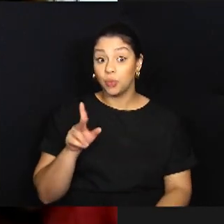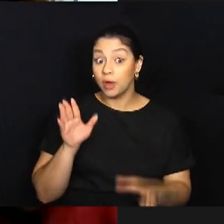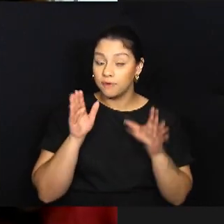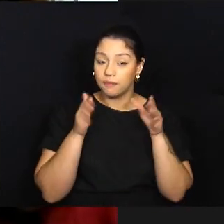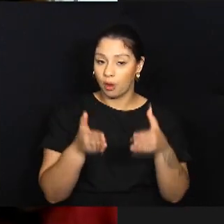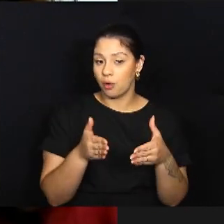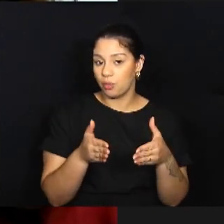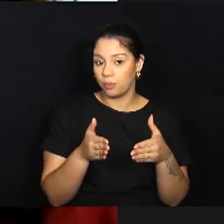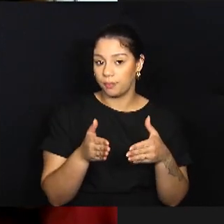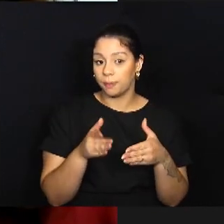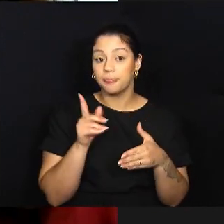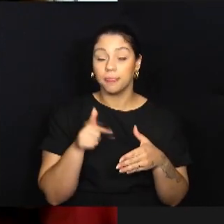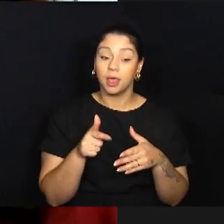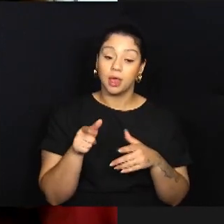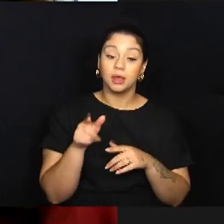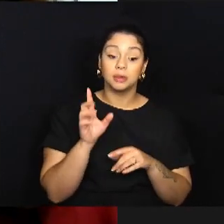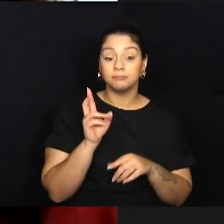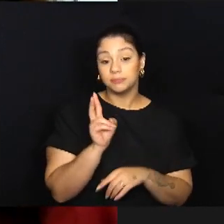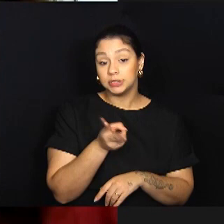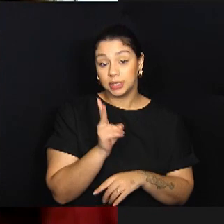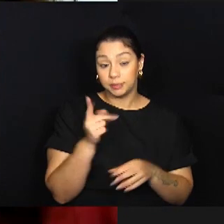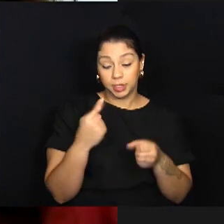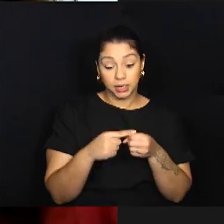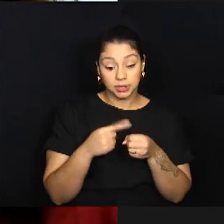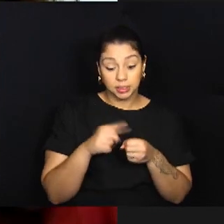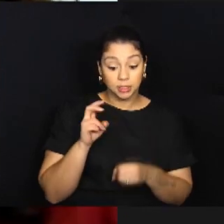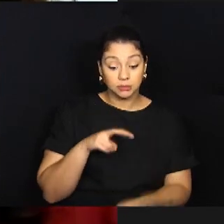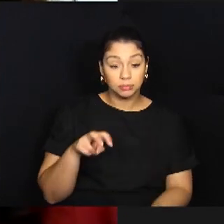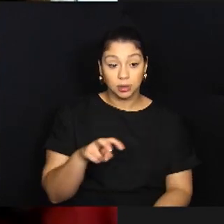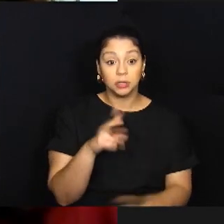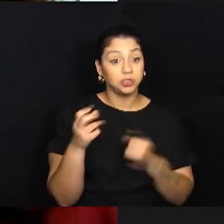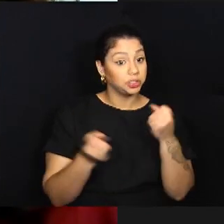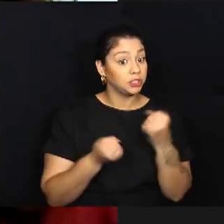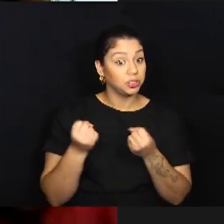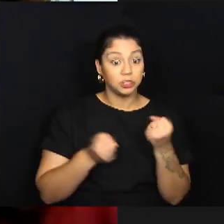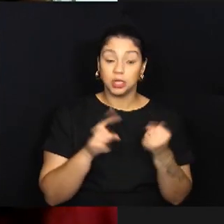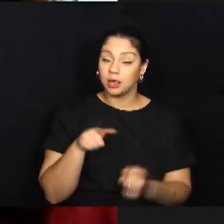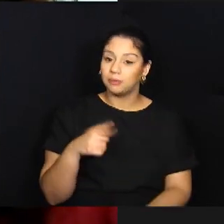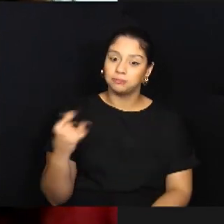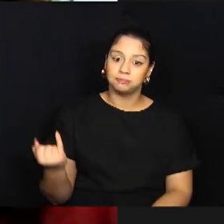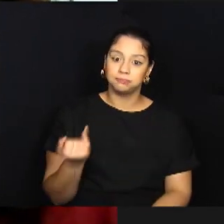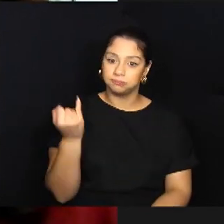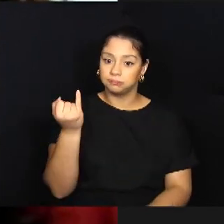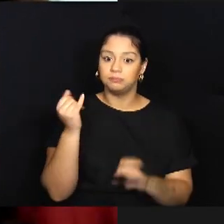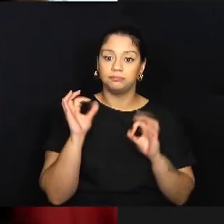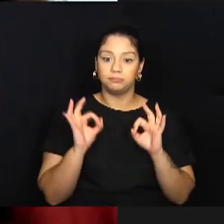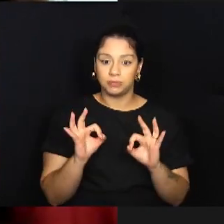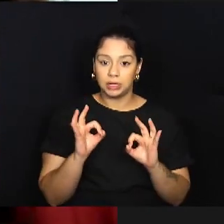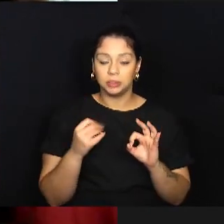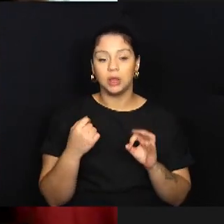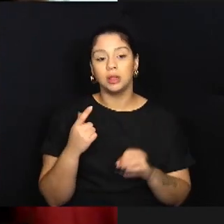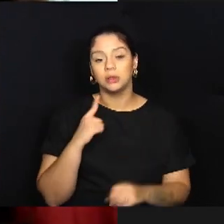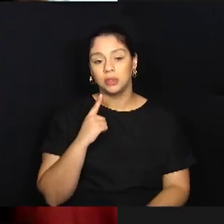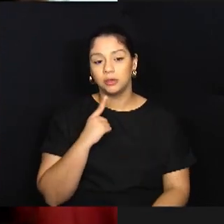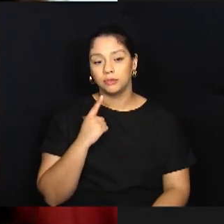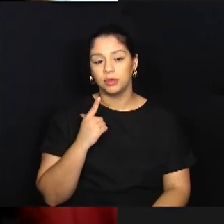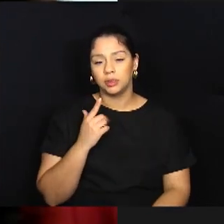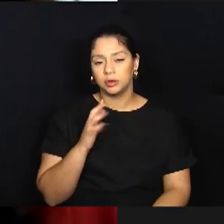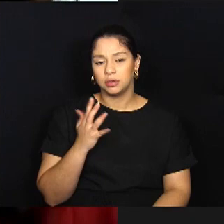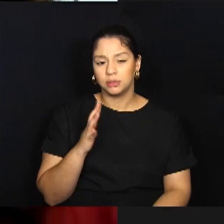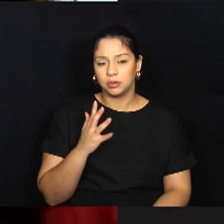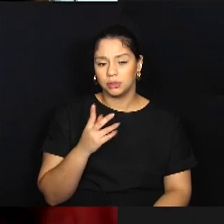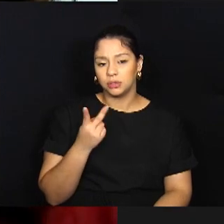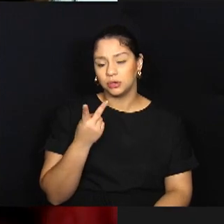gente está caminhando muito na cidade. Dirigir é fundamental, né, fazer isso, né? Nós percorremos acho que cerca